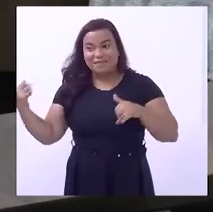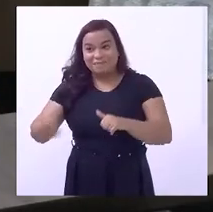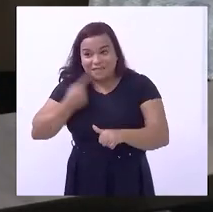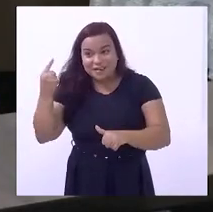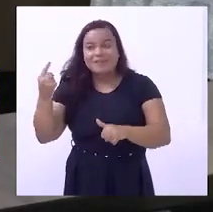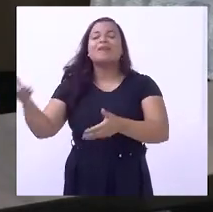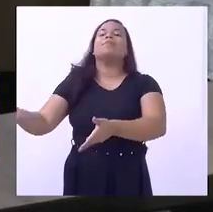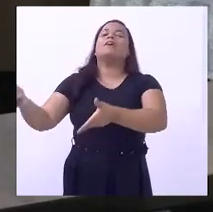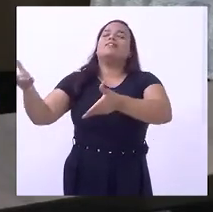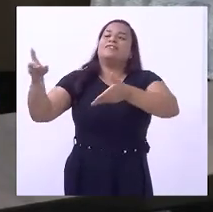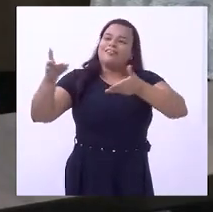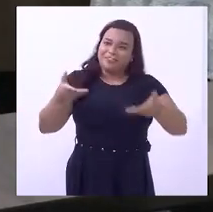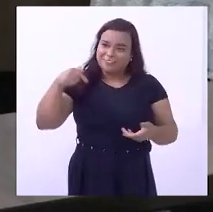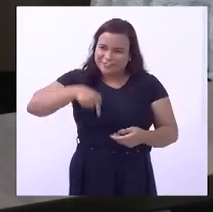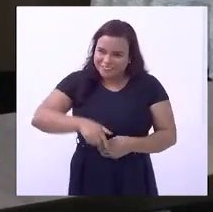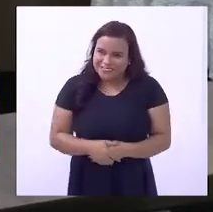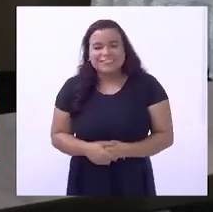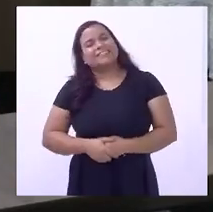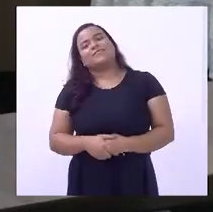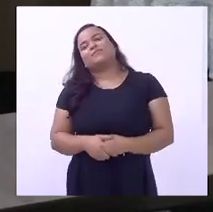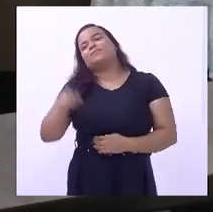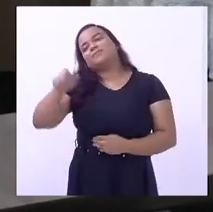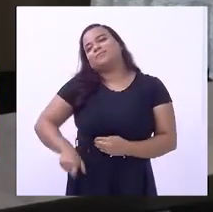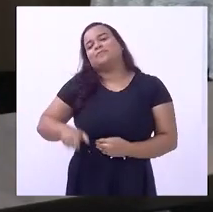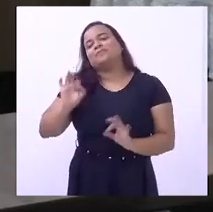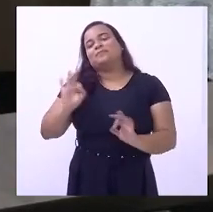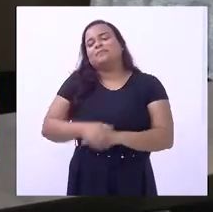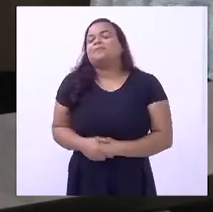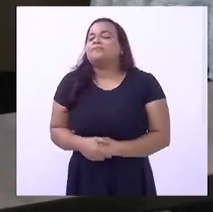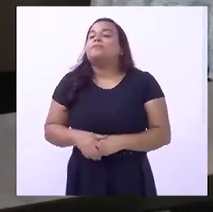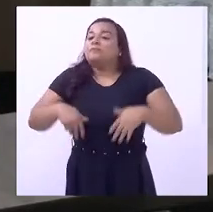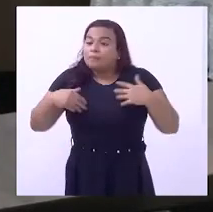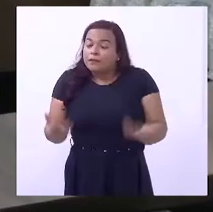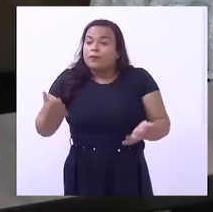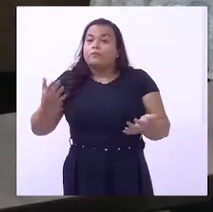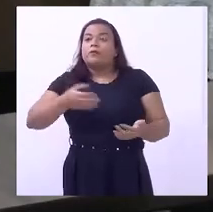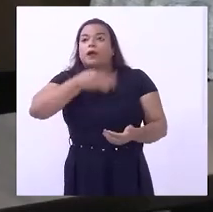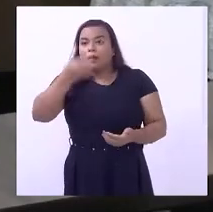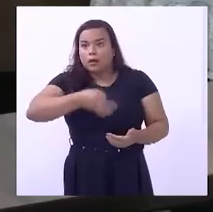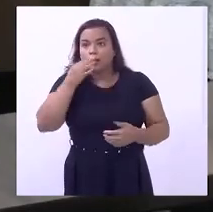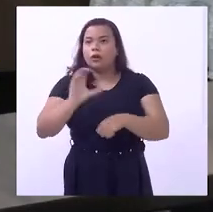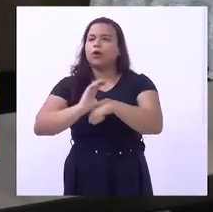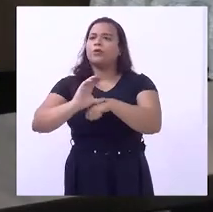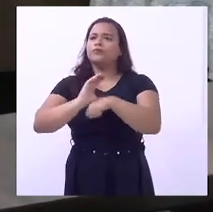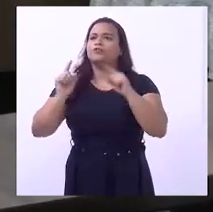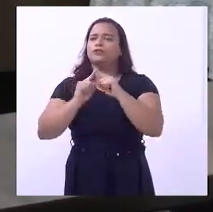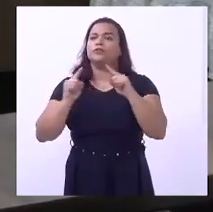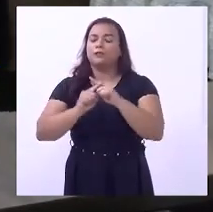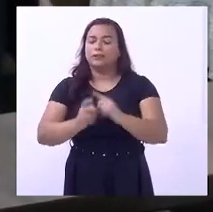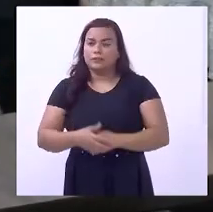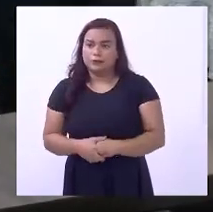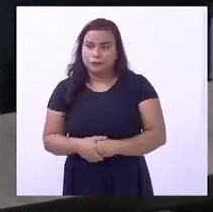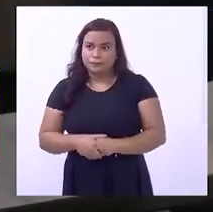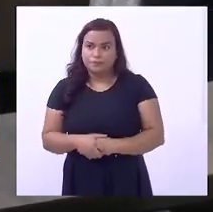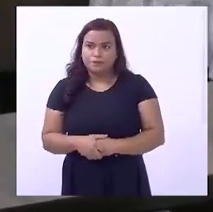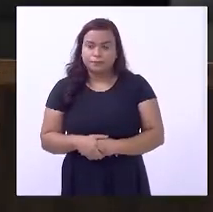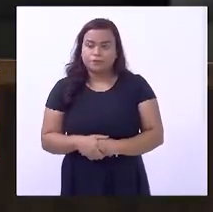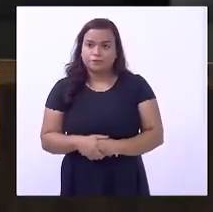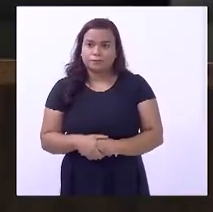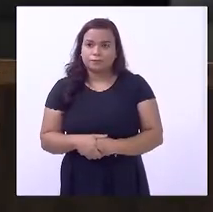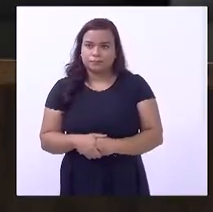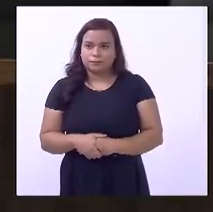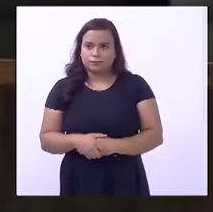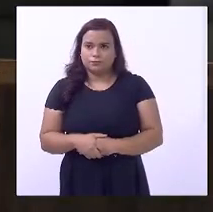muito, muito bem-vindo aqui, nosso querido Sérgio Sveita. Senhor presidente, parecer pela constitucionalidade.